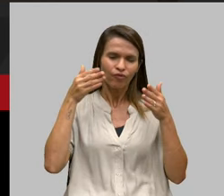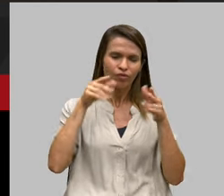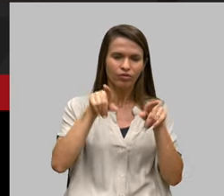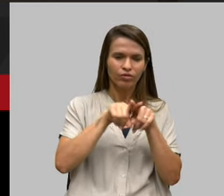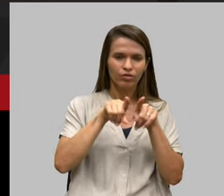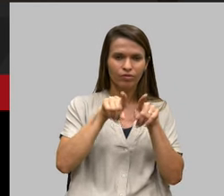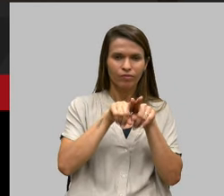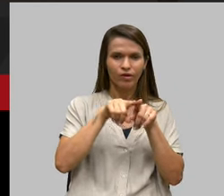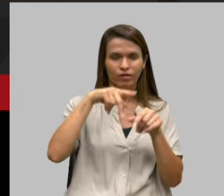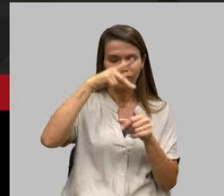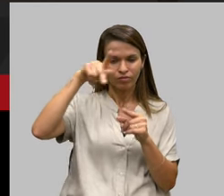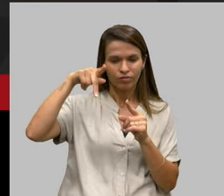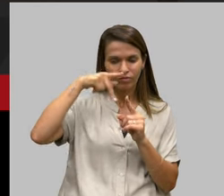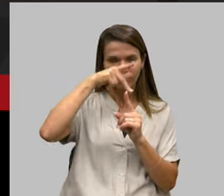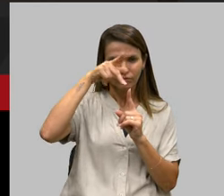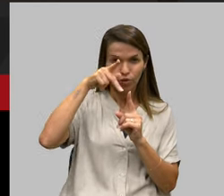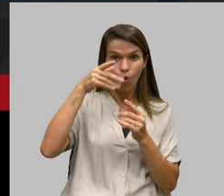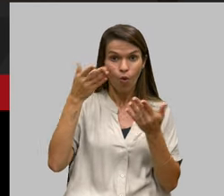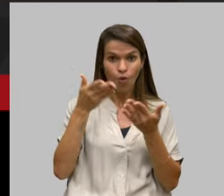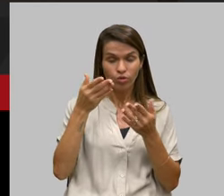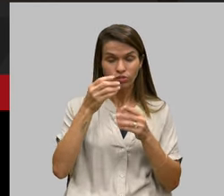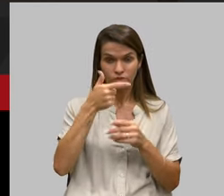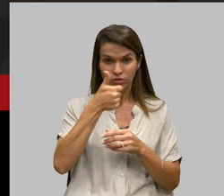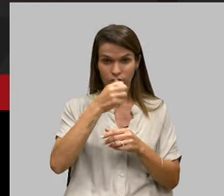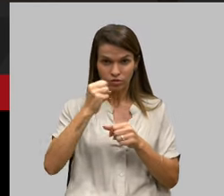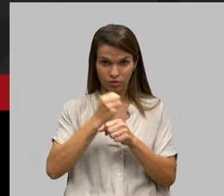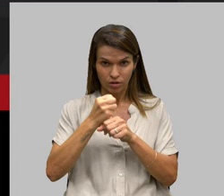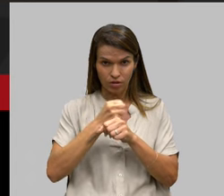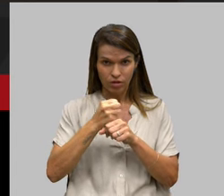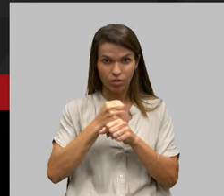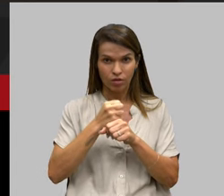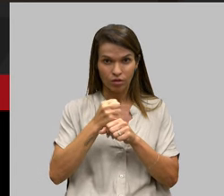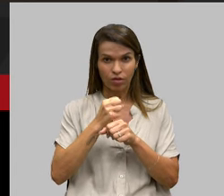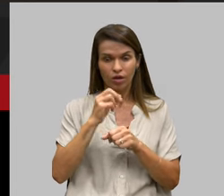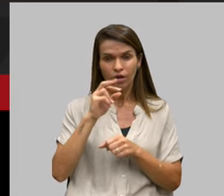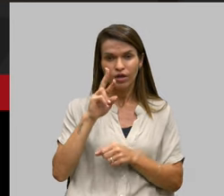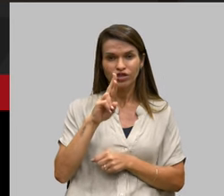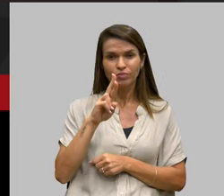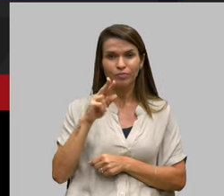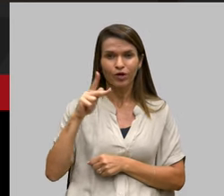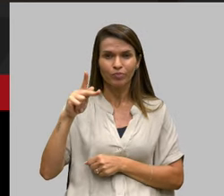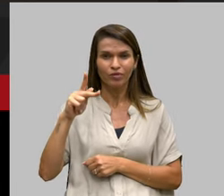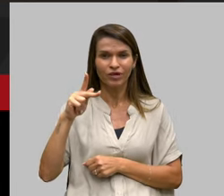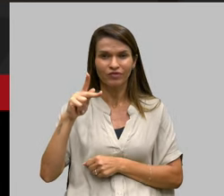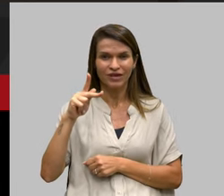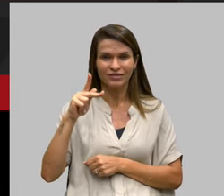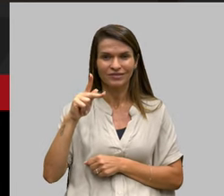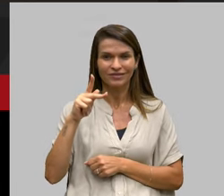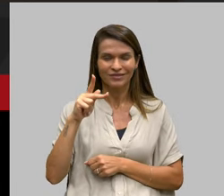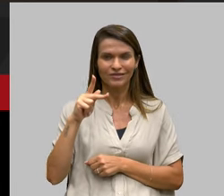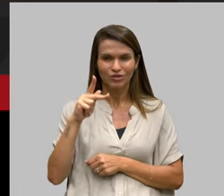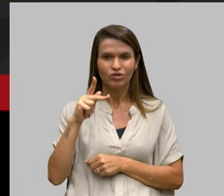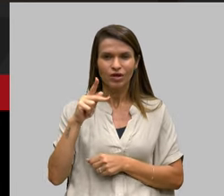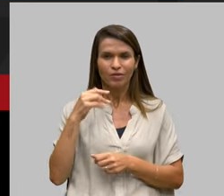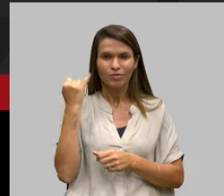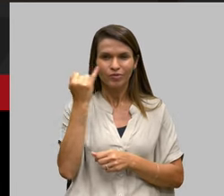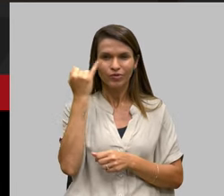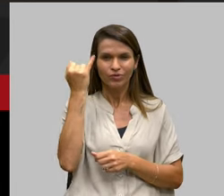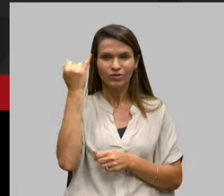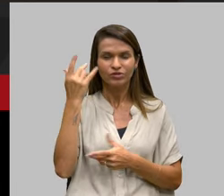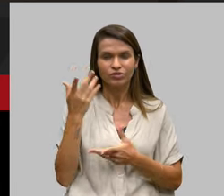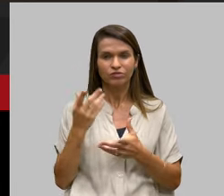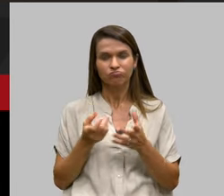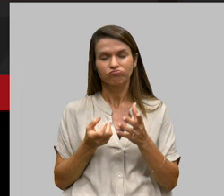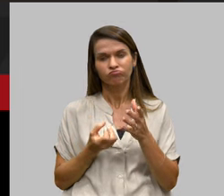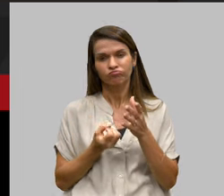sem anos da Previdência Social regime próprio é tão antigo quanto a Previdência Social nascimento da previdência